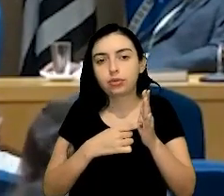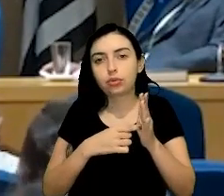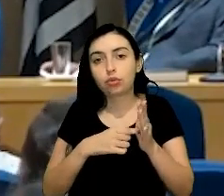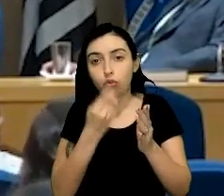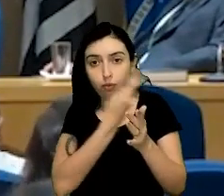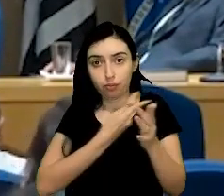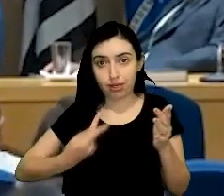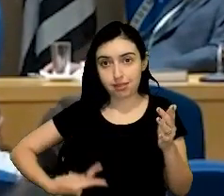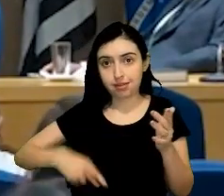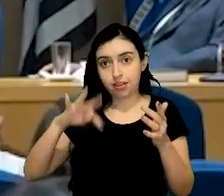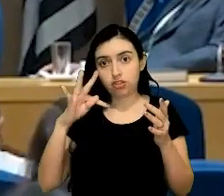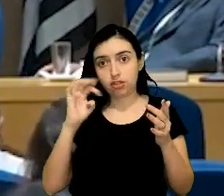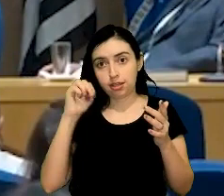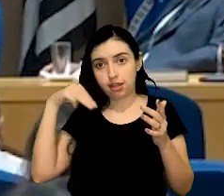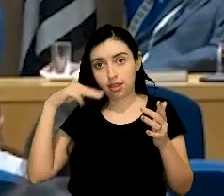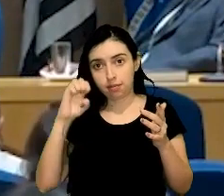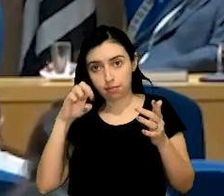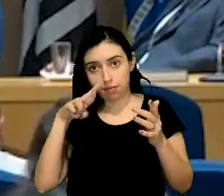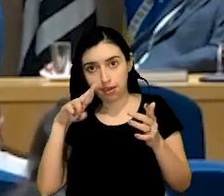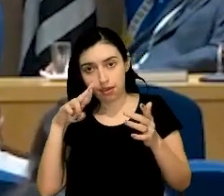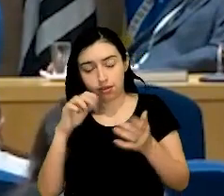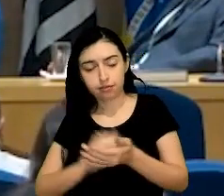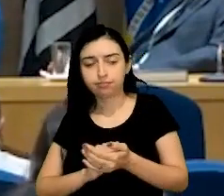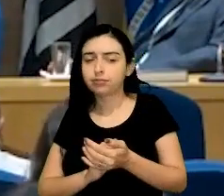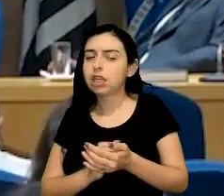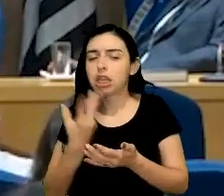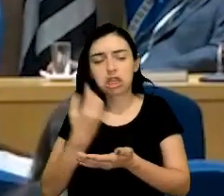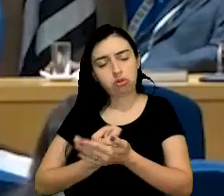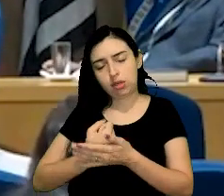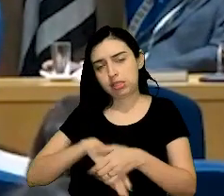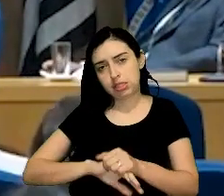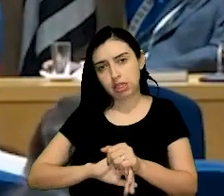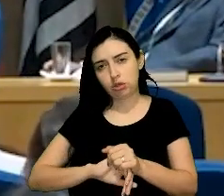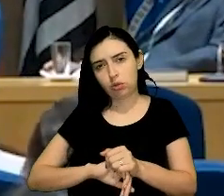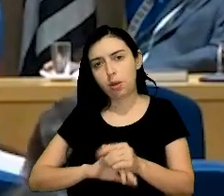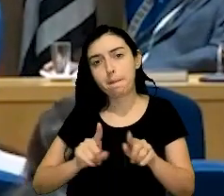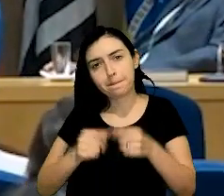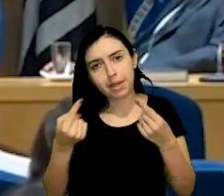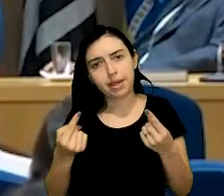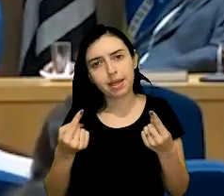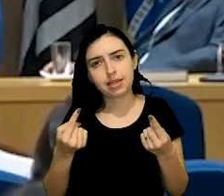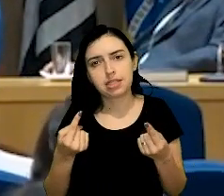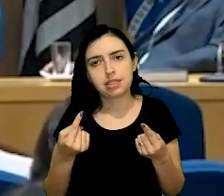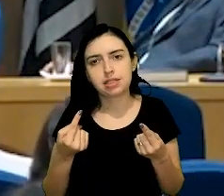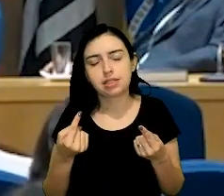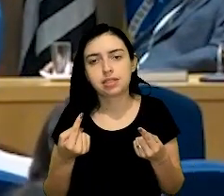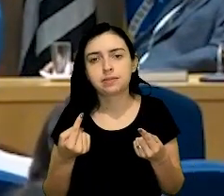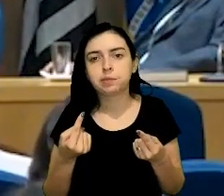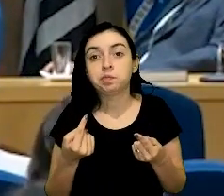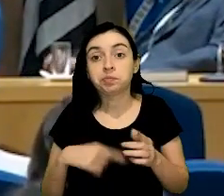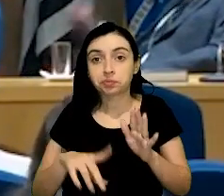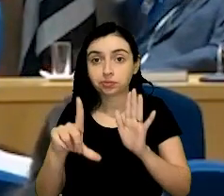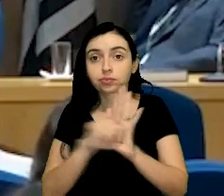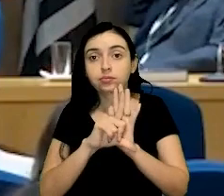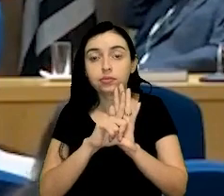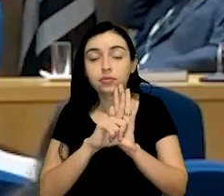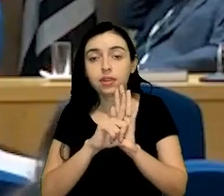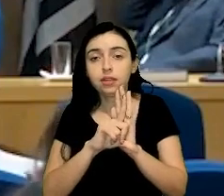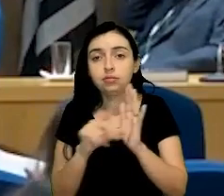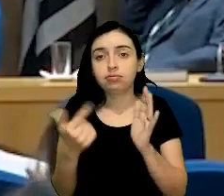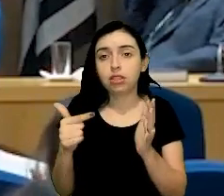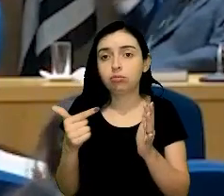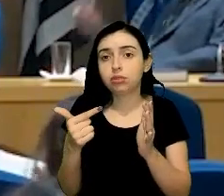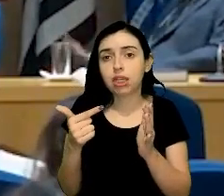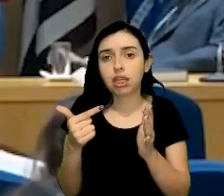uma deles foi não conceder anistia, né? Mesmo assim, é uma lei que, se não tiver outros projetos